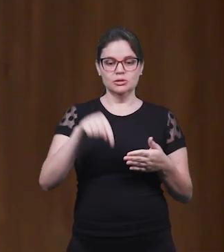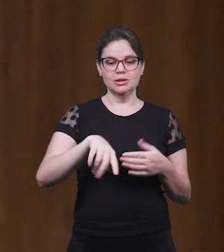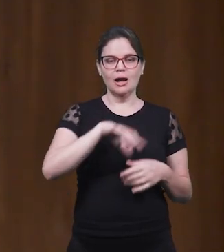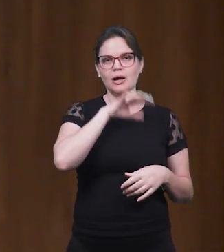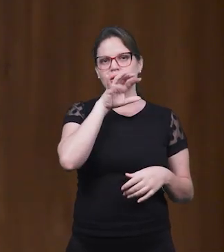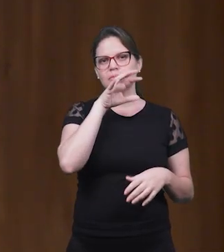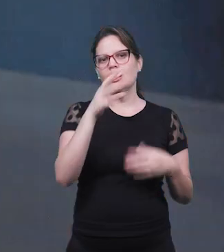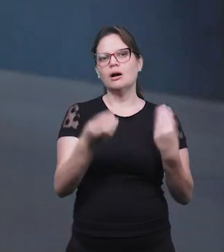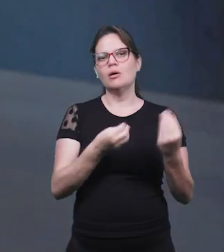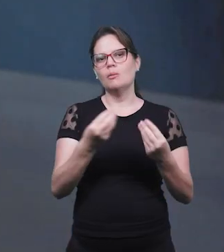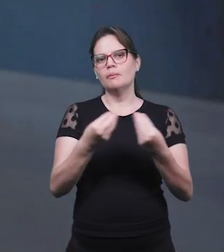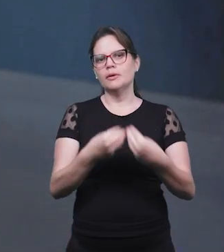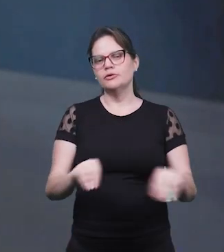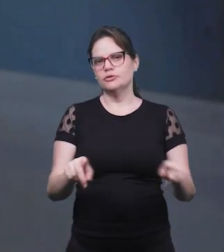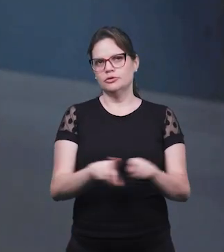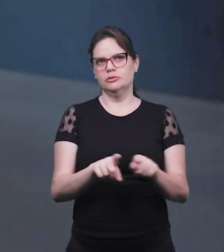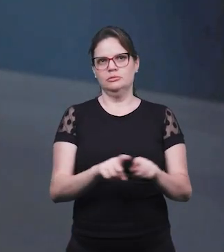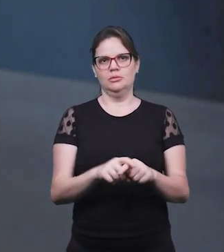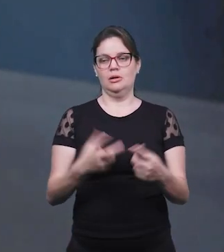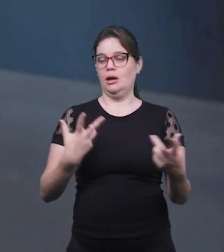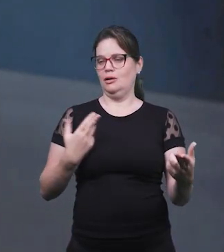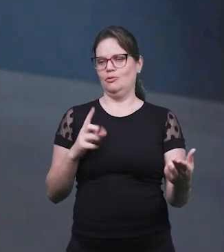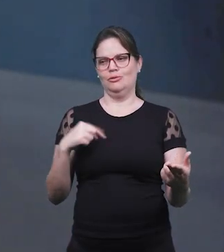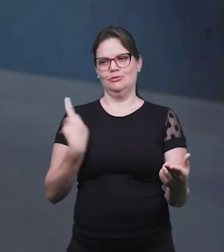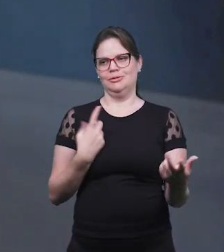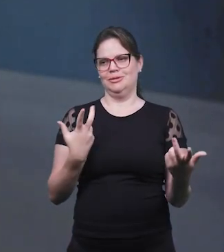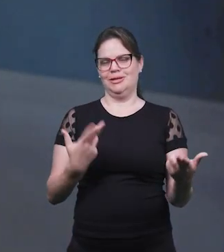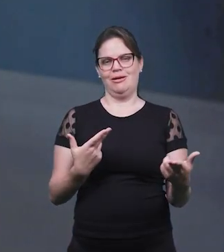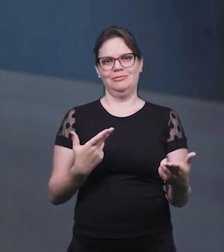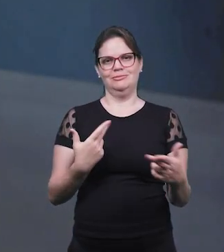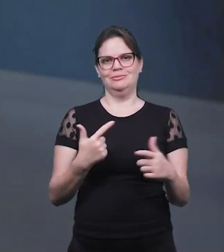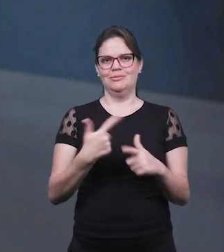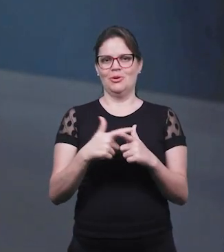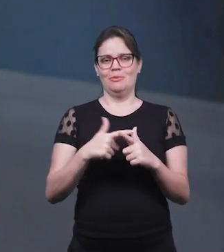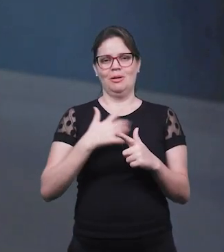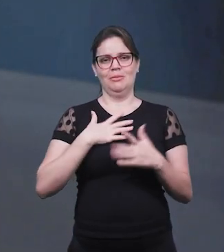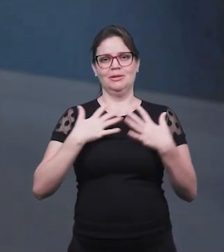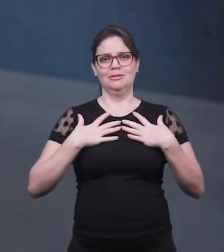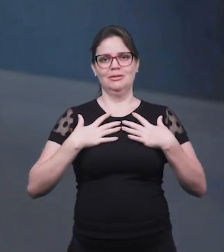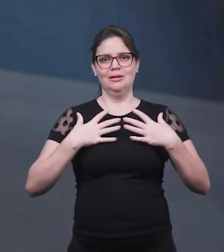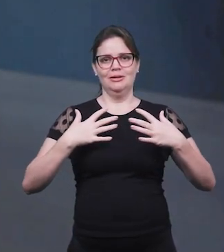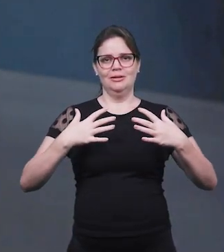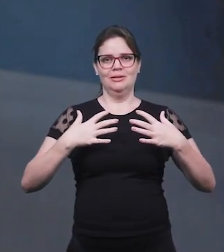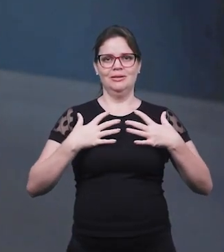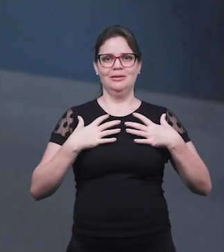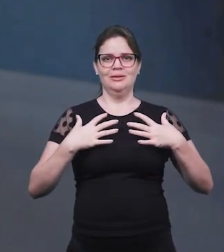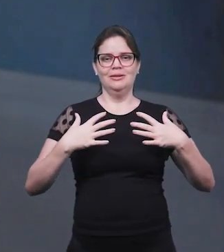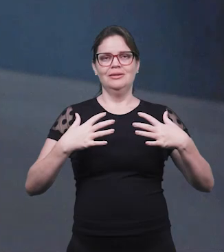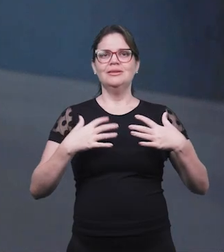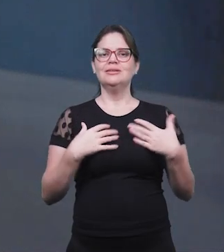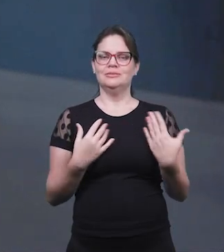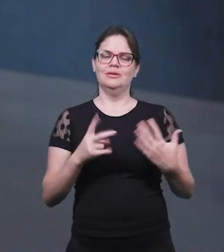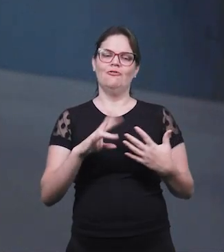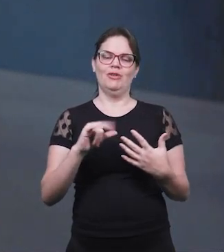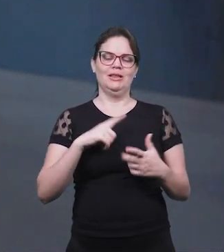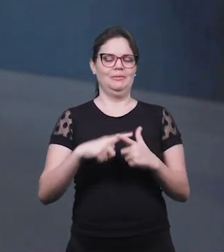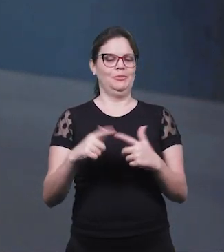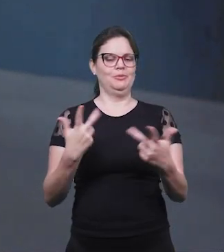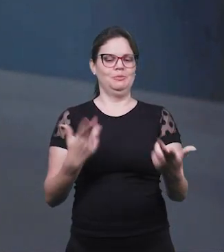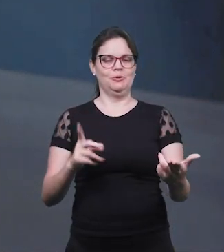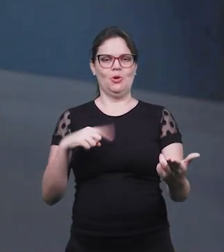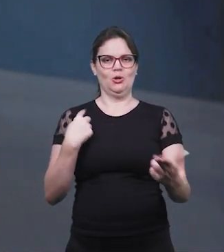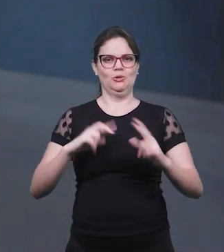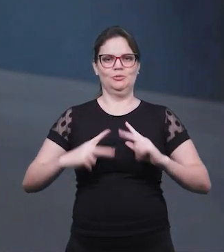também? As mesmas que as nossas. Eles têm pulmão. Então, eles vão ter os mesmos